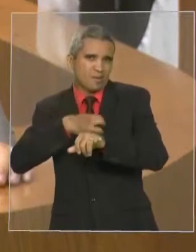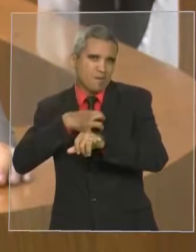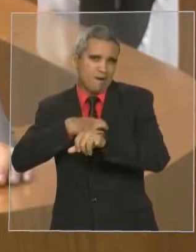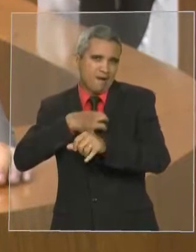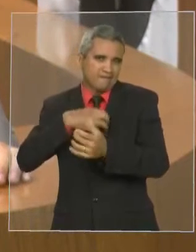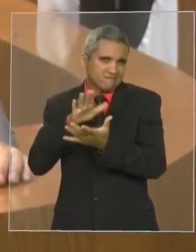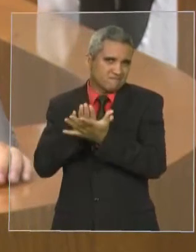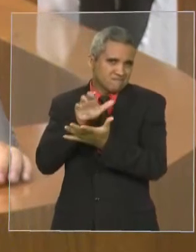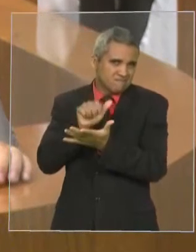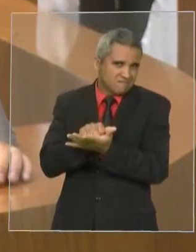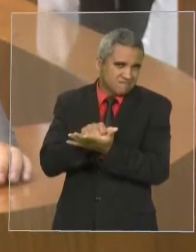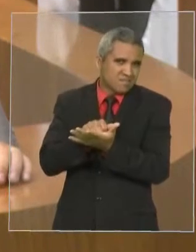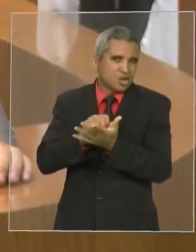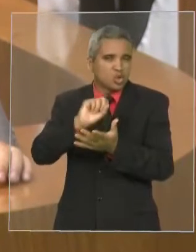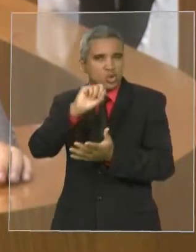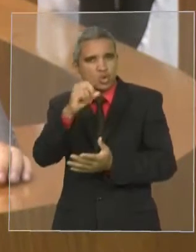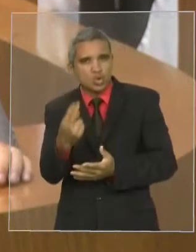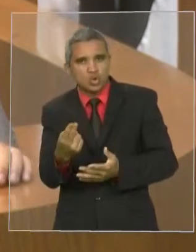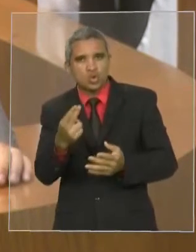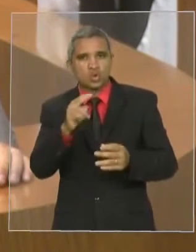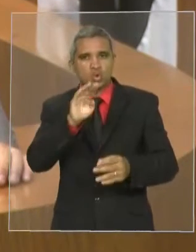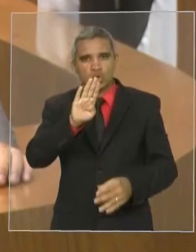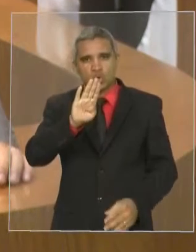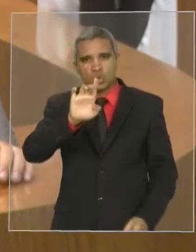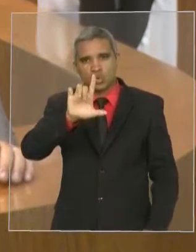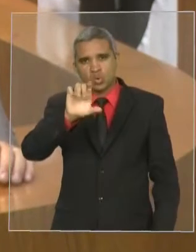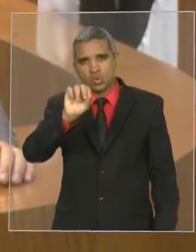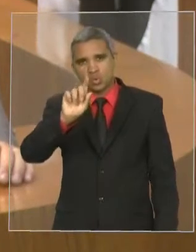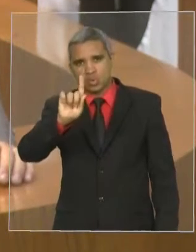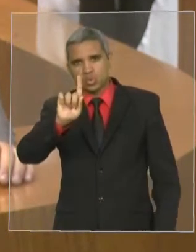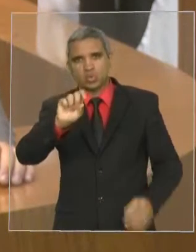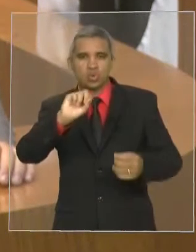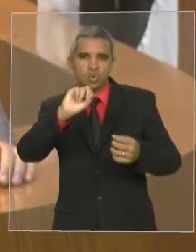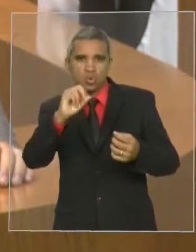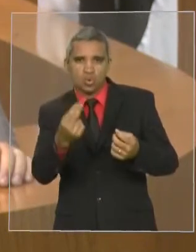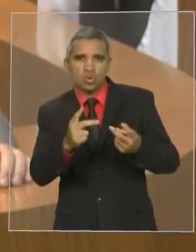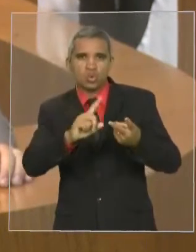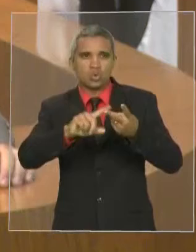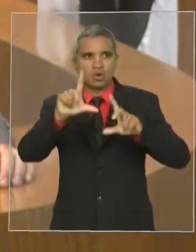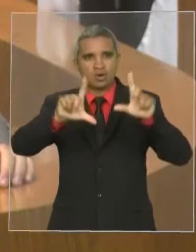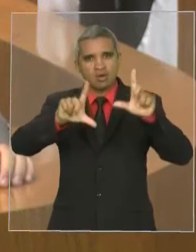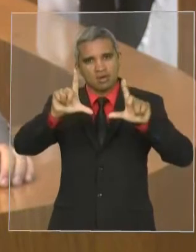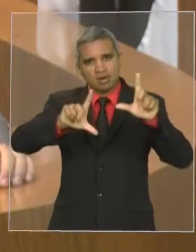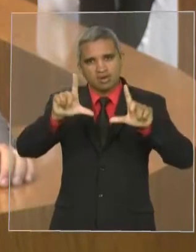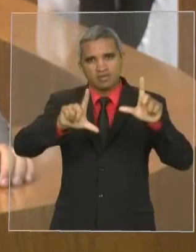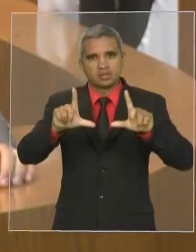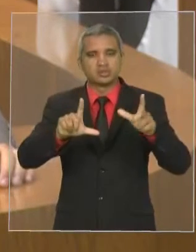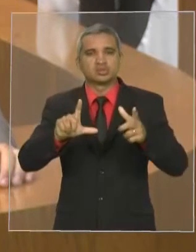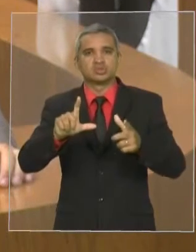blogs, através de rádios, de TV, de qualquer meio de comunicação, use